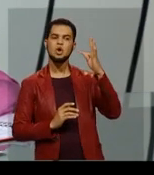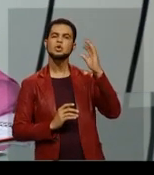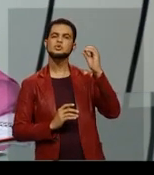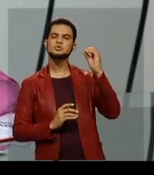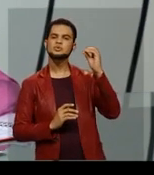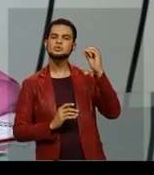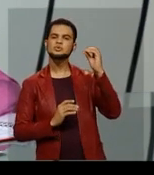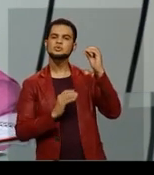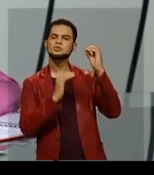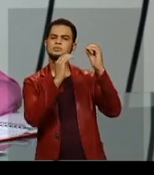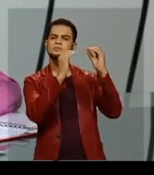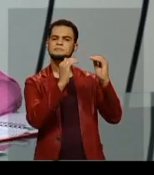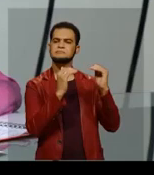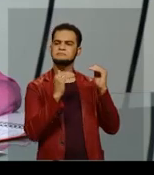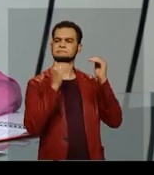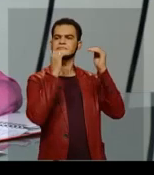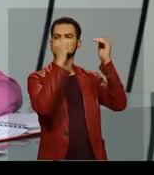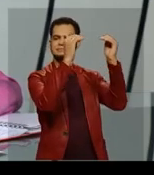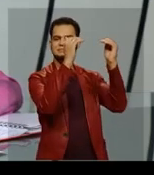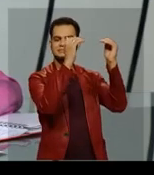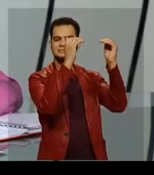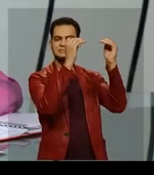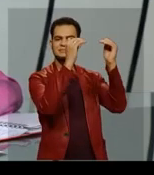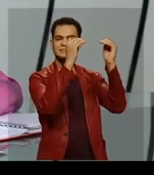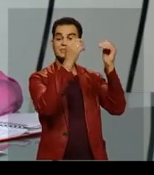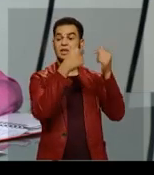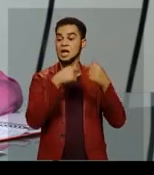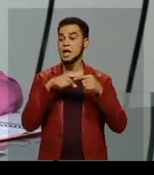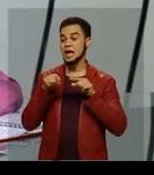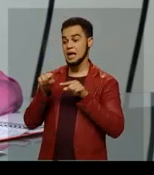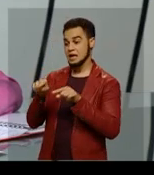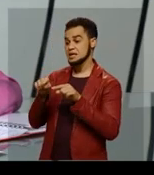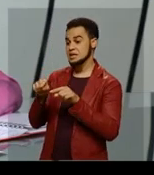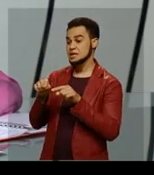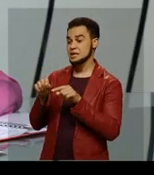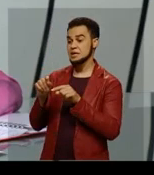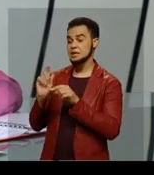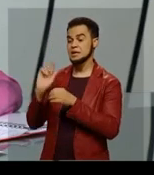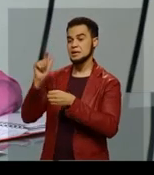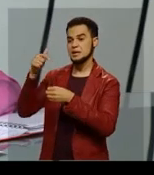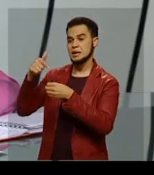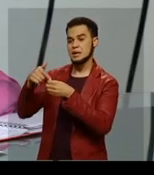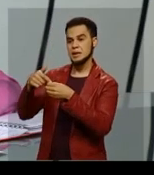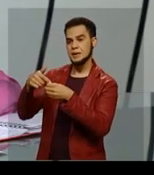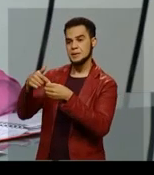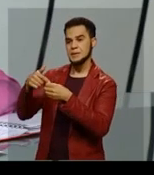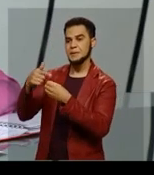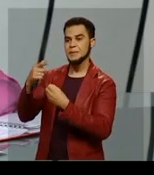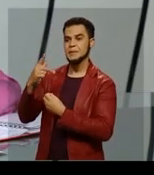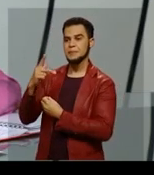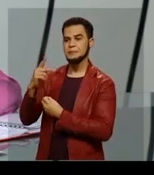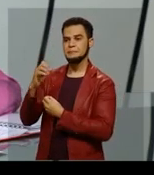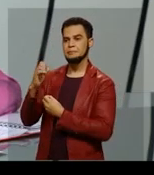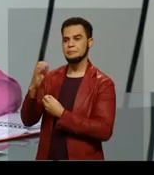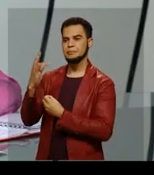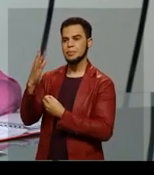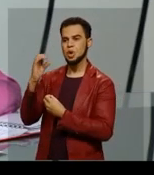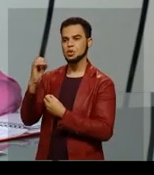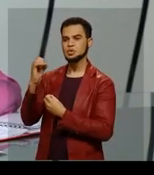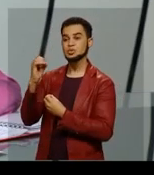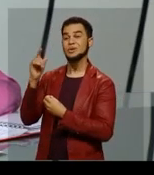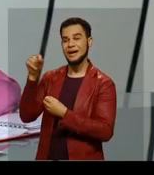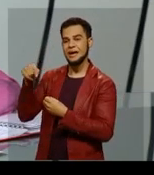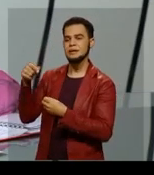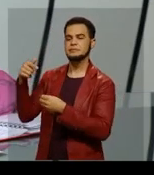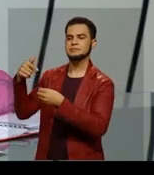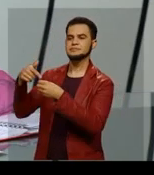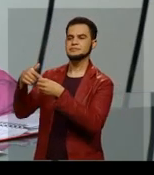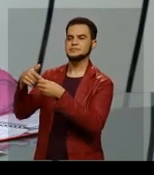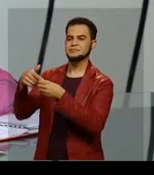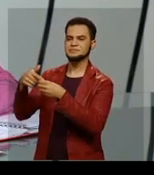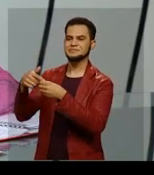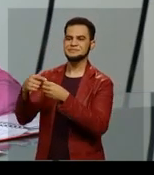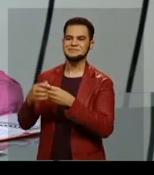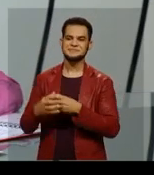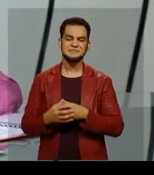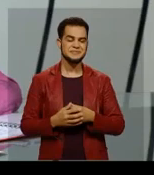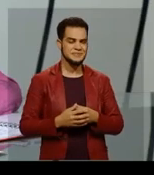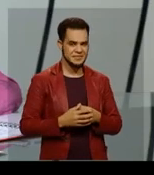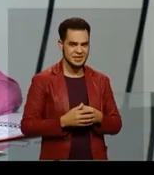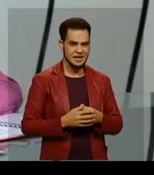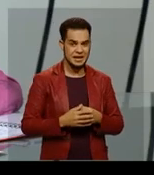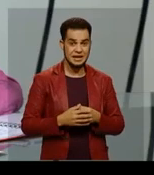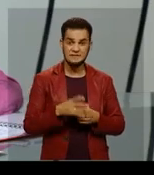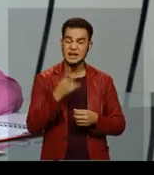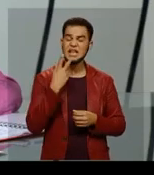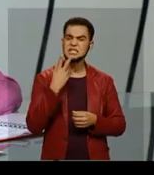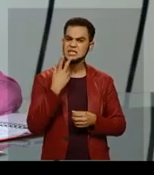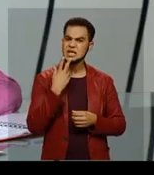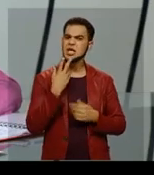Agora, alto posto na empresa. Então, agora ele é diretor. Então, quando fala assim, nossa, fulano de tal, ela tem um alto posto